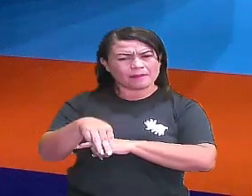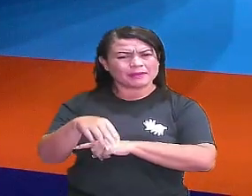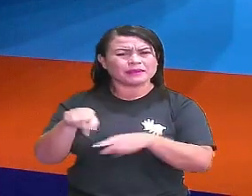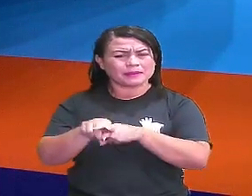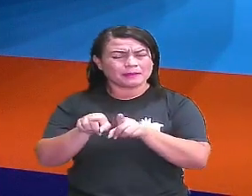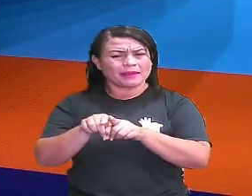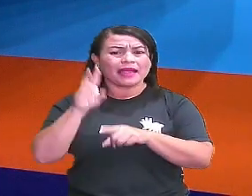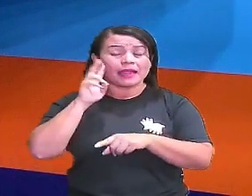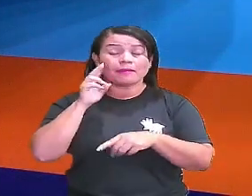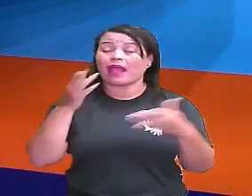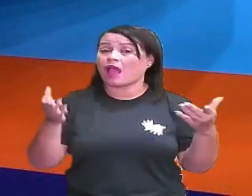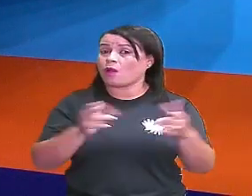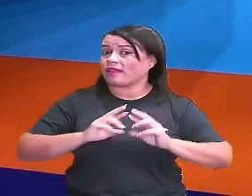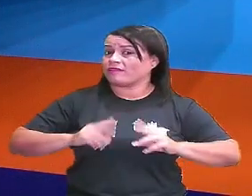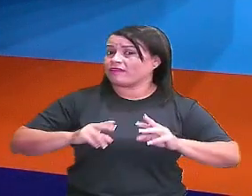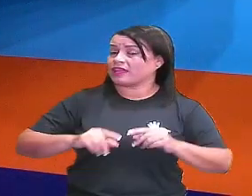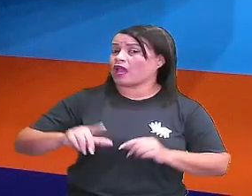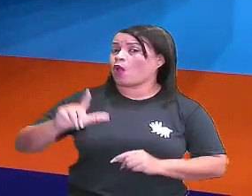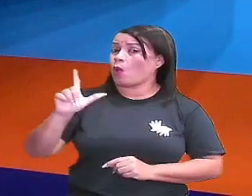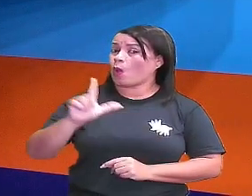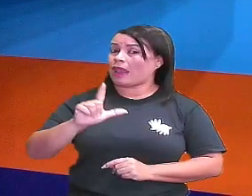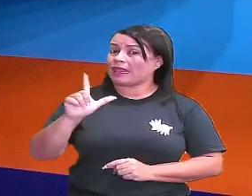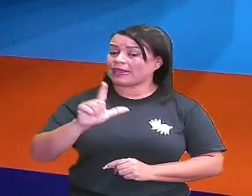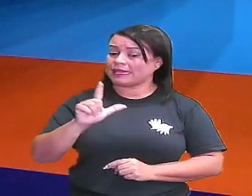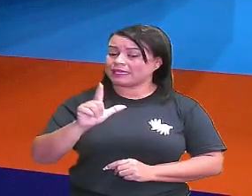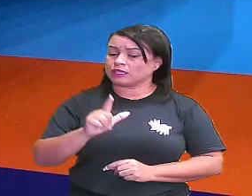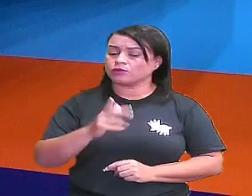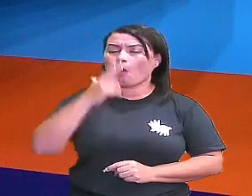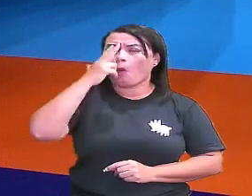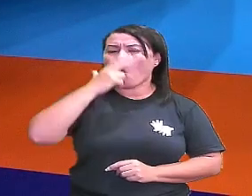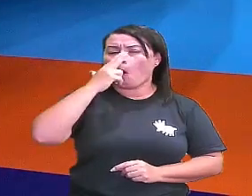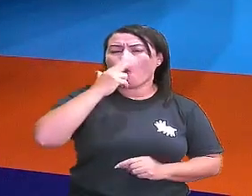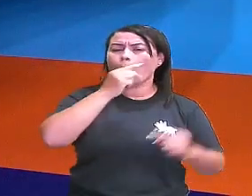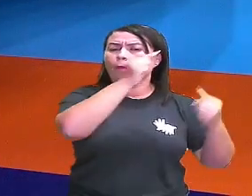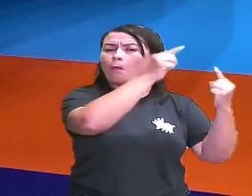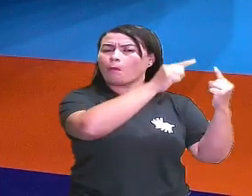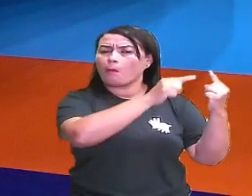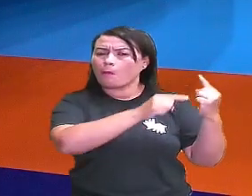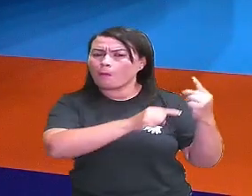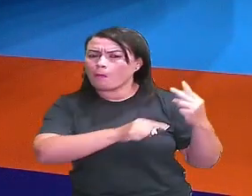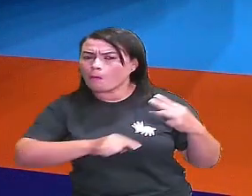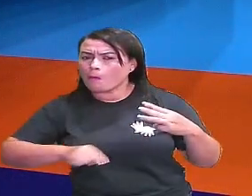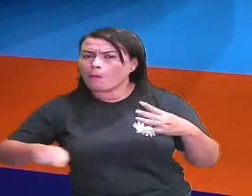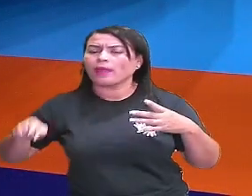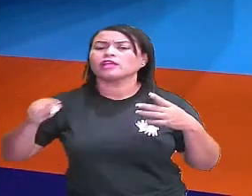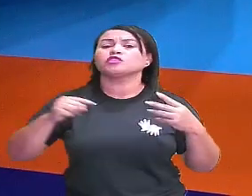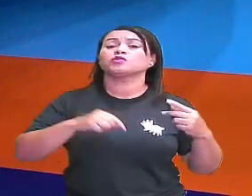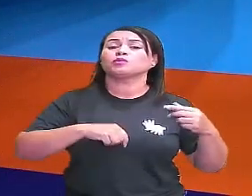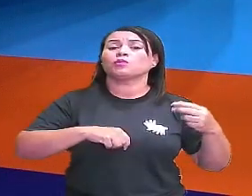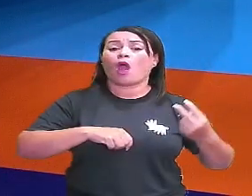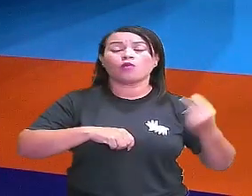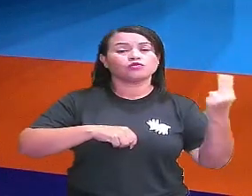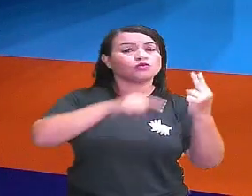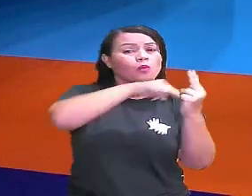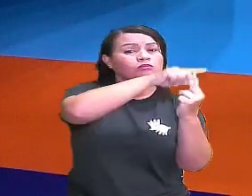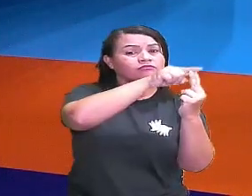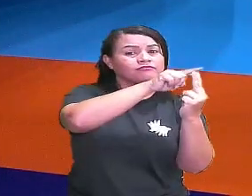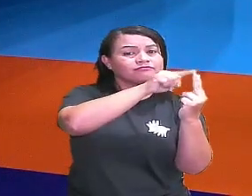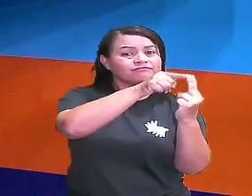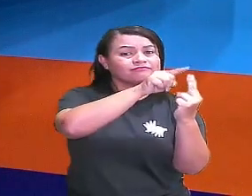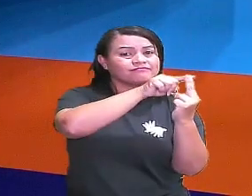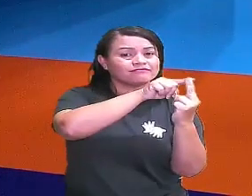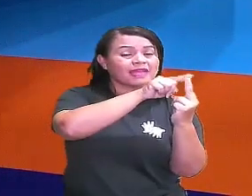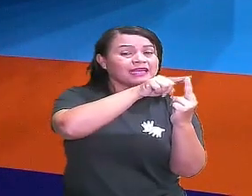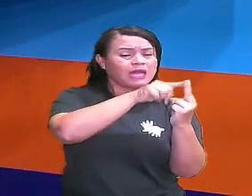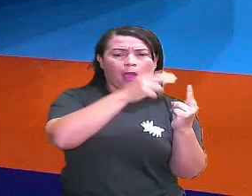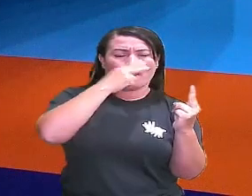eu estou tratando com litro. Então vejam que permanece o prefixo e muda lá só a finalização da palavra. Então se